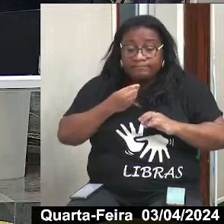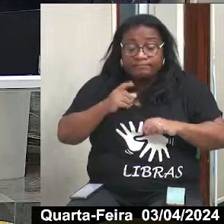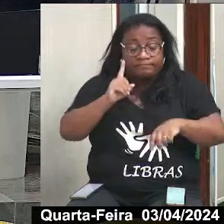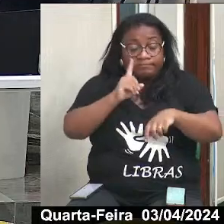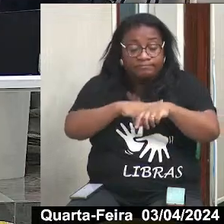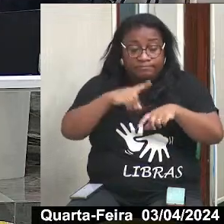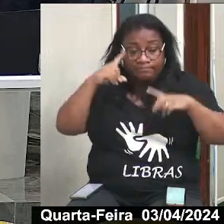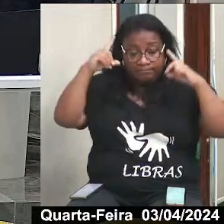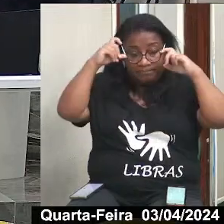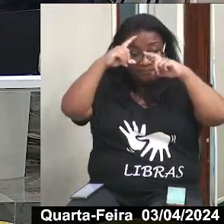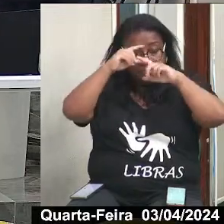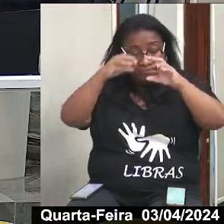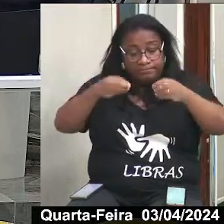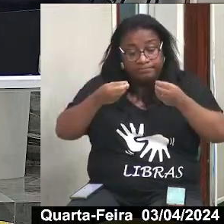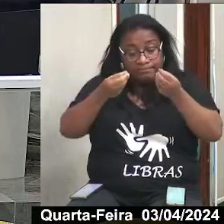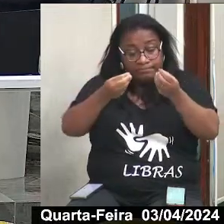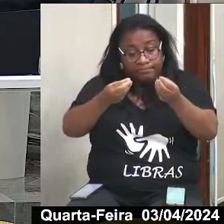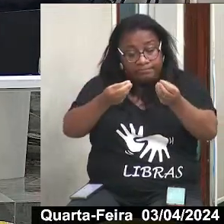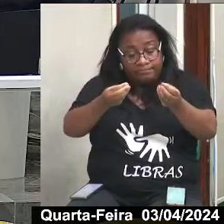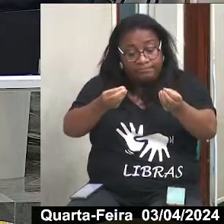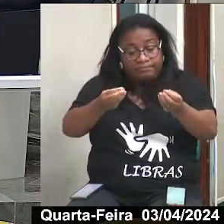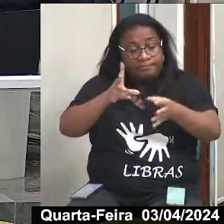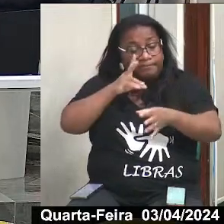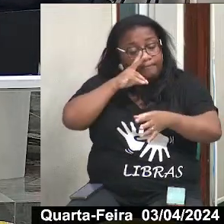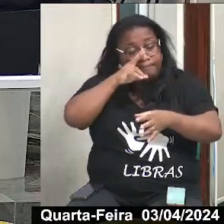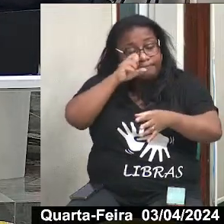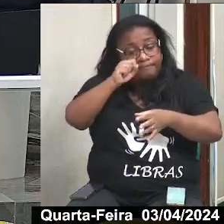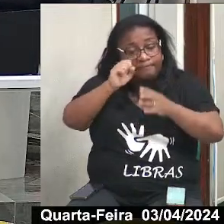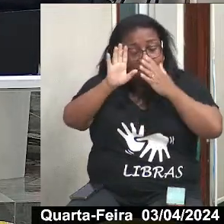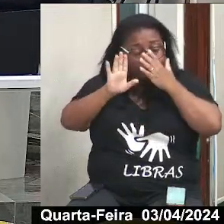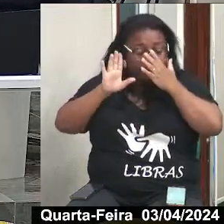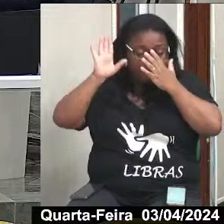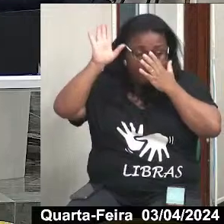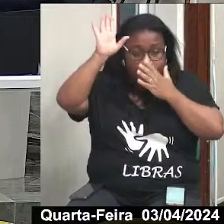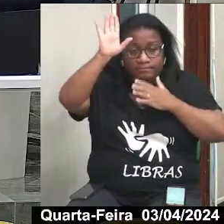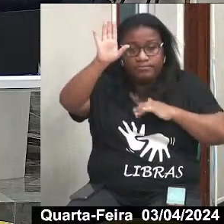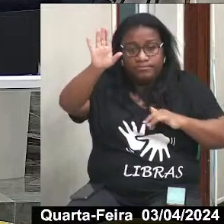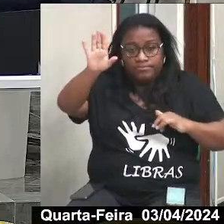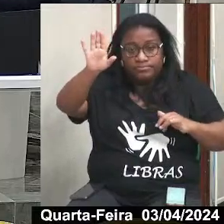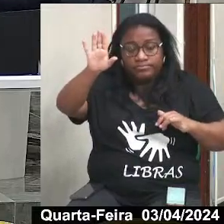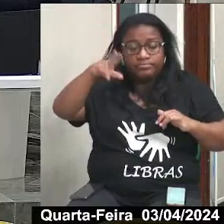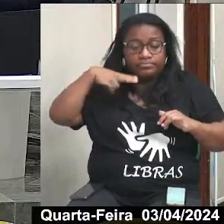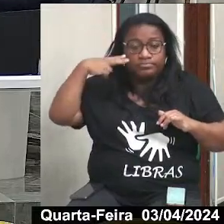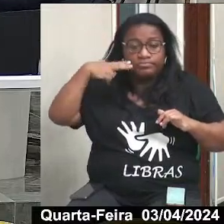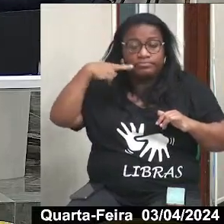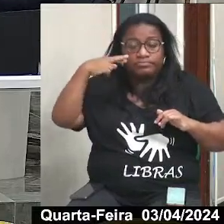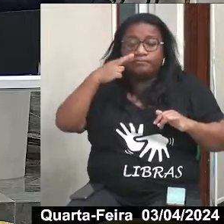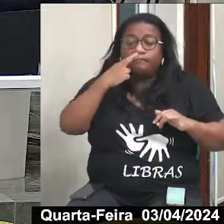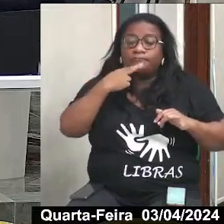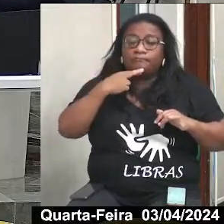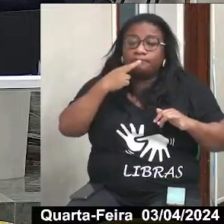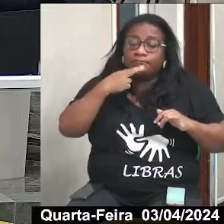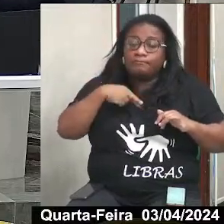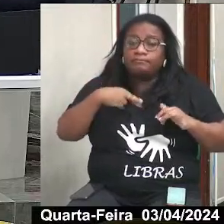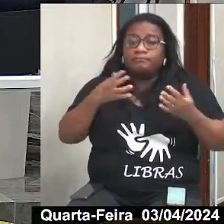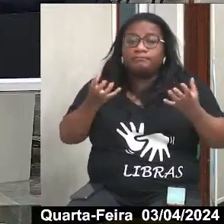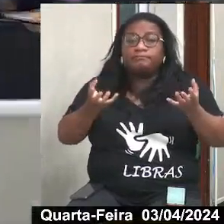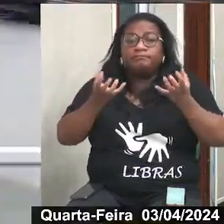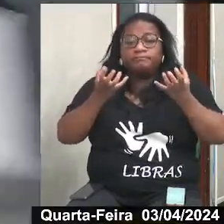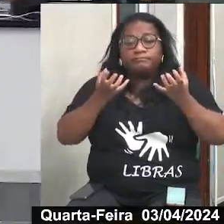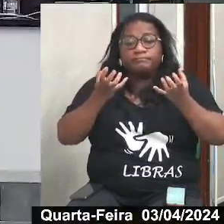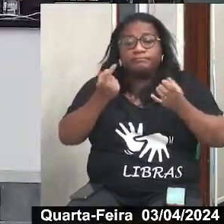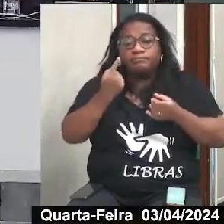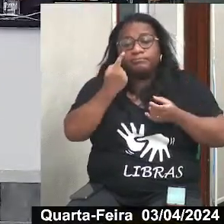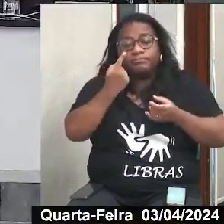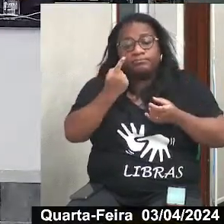momento difícil, que Deus possa abençoar e confortar a família. Muito obrigado. Questão de ordem, senhor presidente. Com a palavra o vereador Ricardo. Gostaria também de